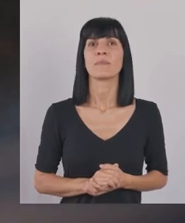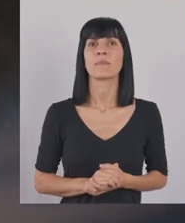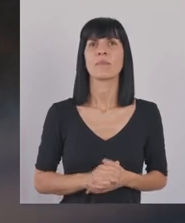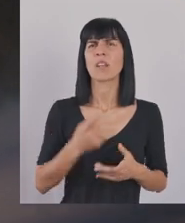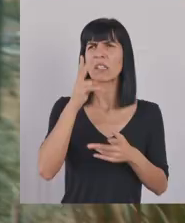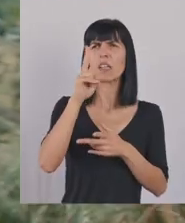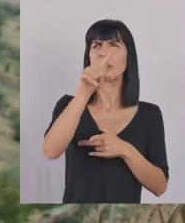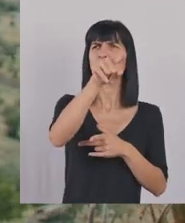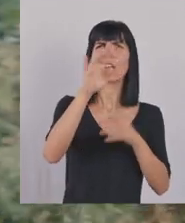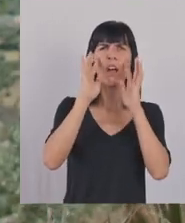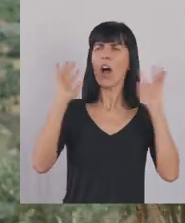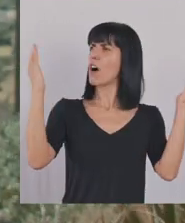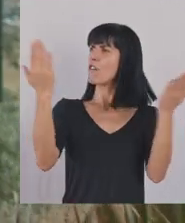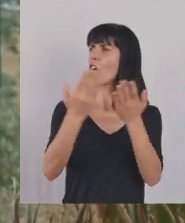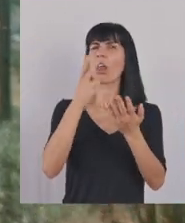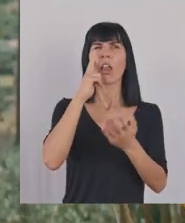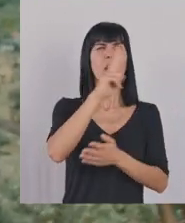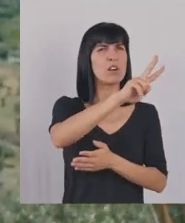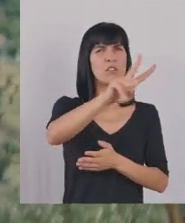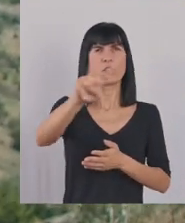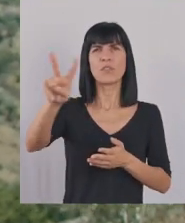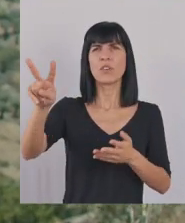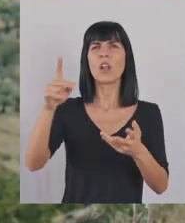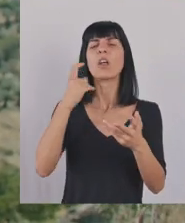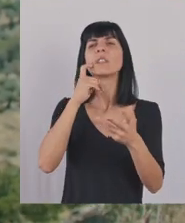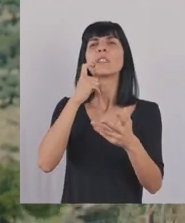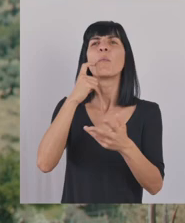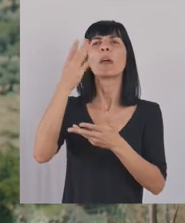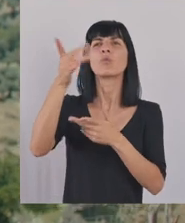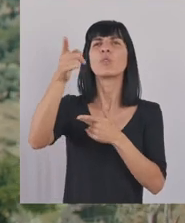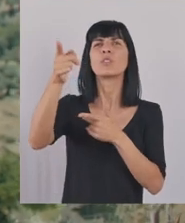Olha, tudo aquilo que vocês veem com os vossos olhos, olha, as amêndoas.